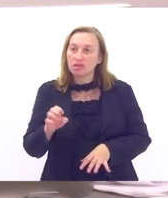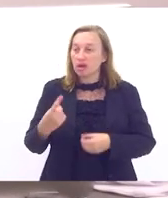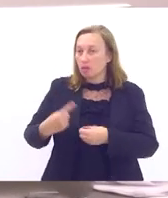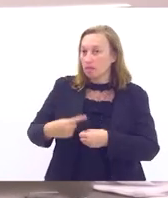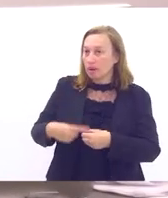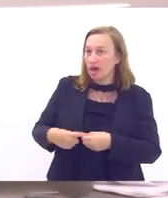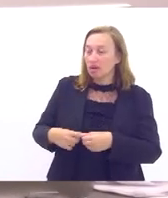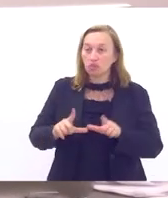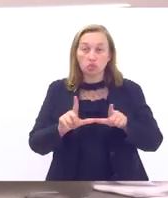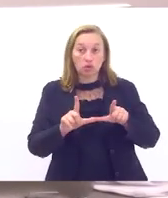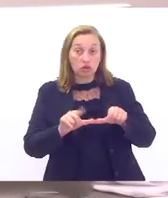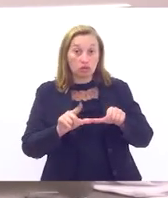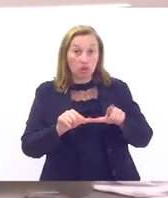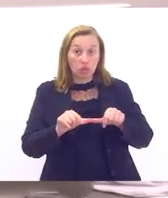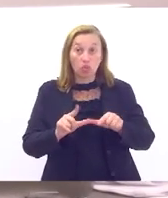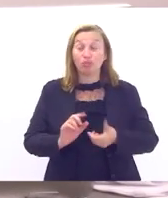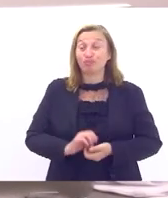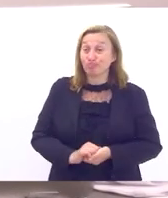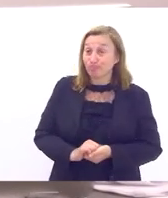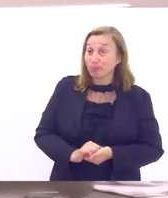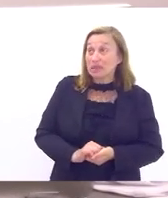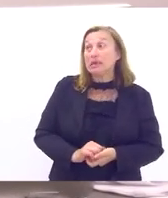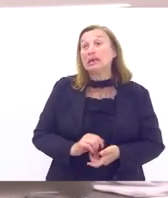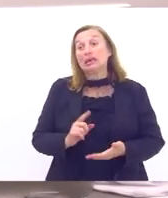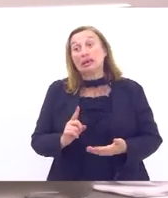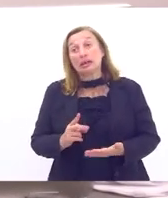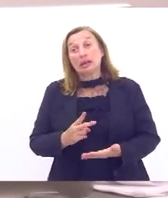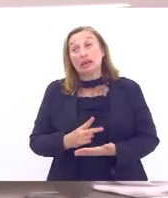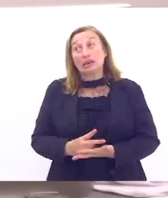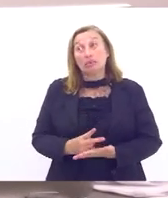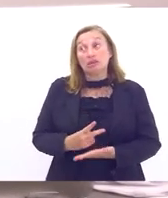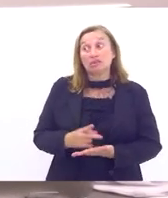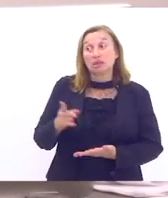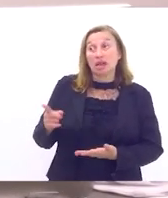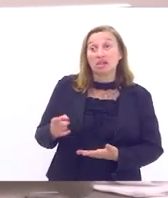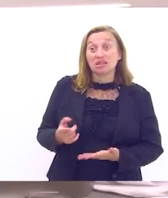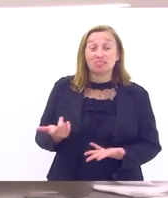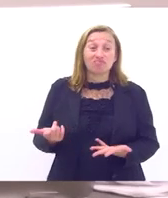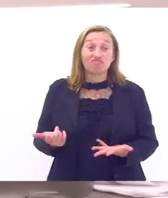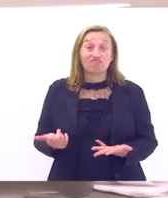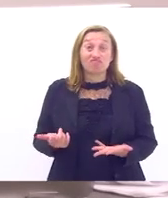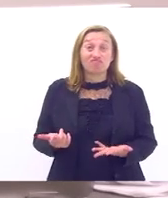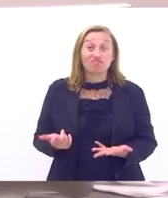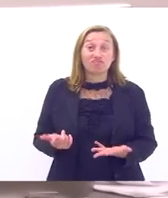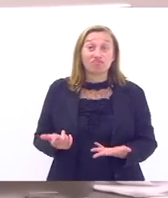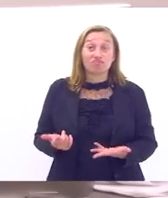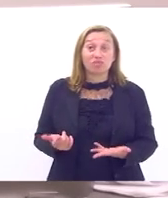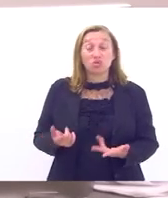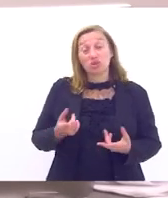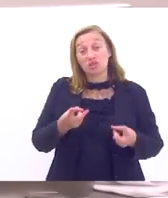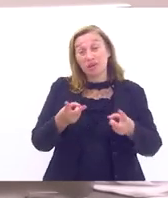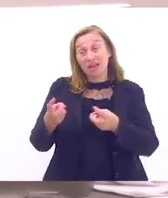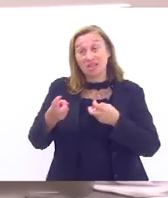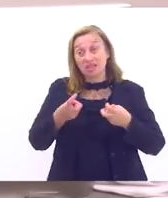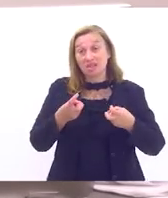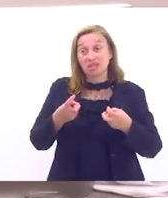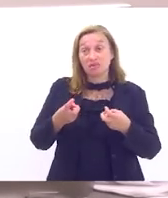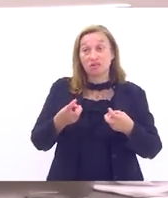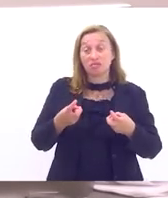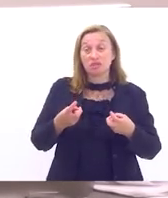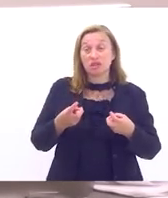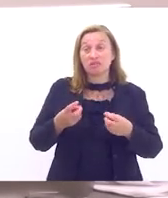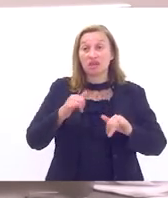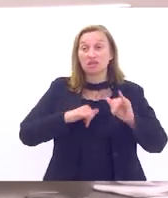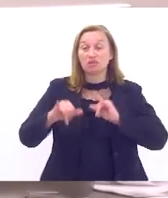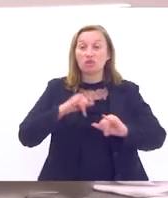a densidade demográfica em Bangu seja pouco expressiva, né? Se vocês pegarem os dados do